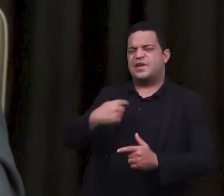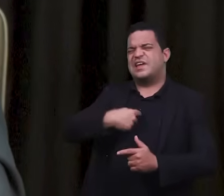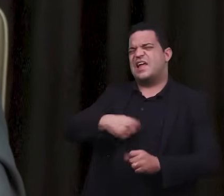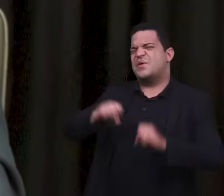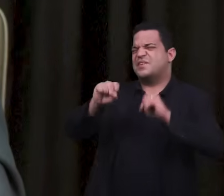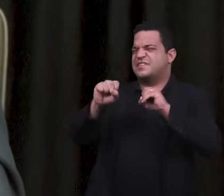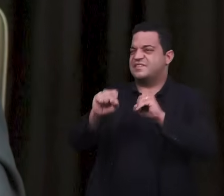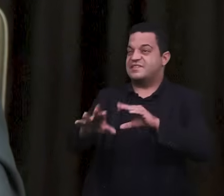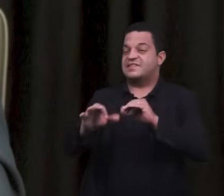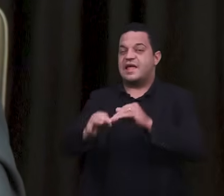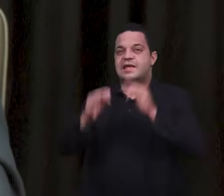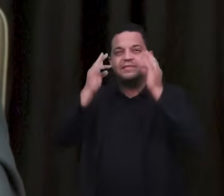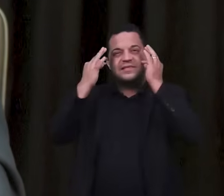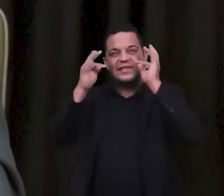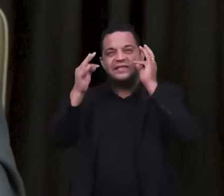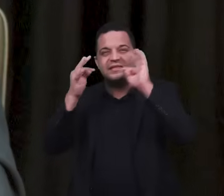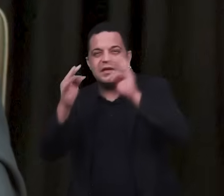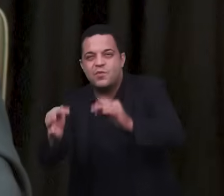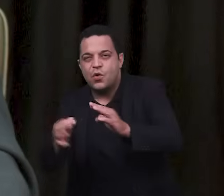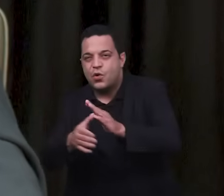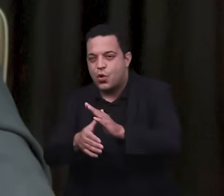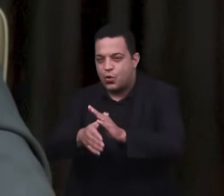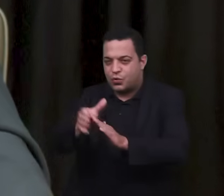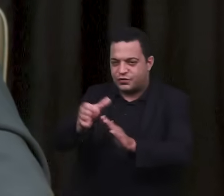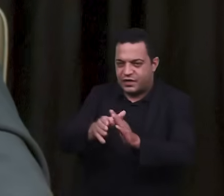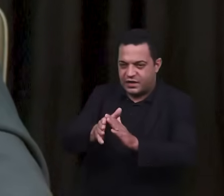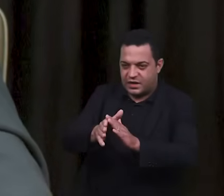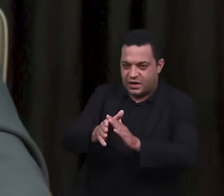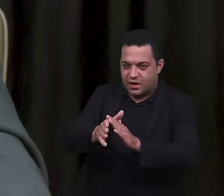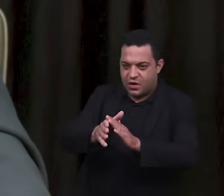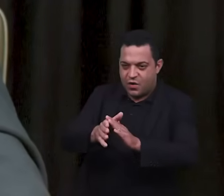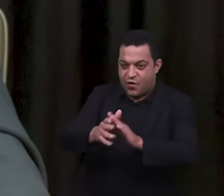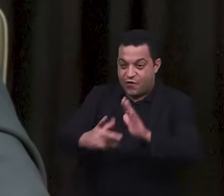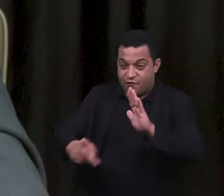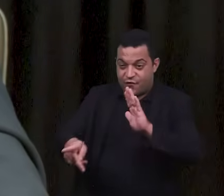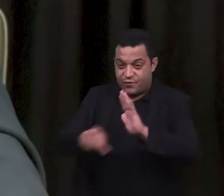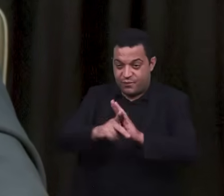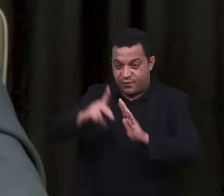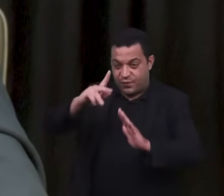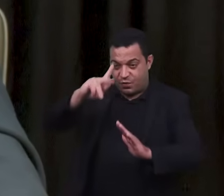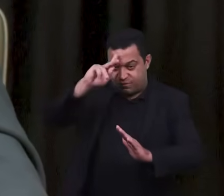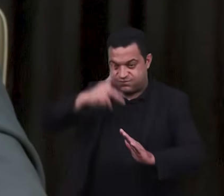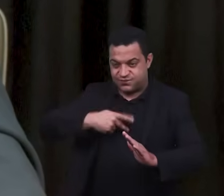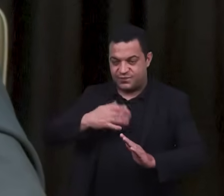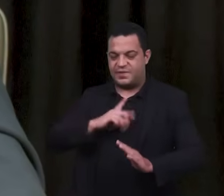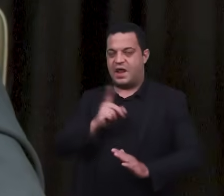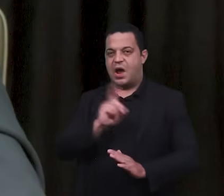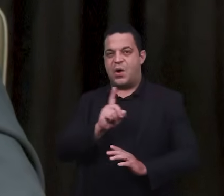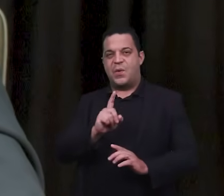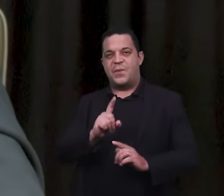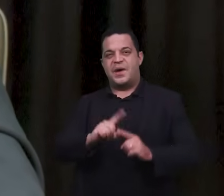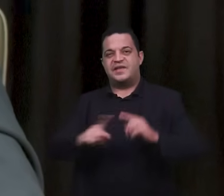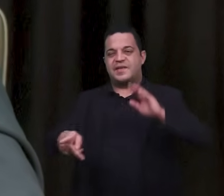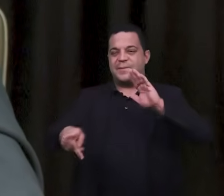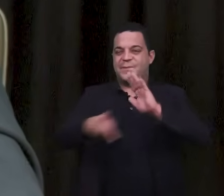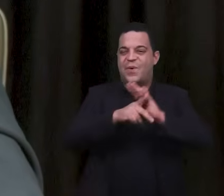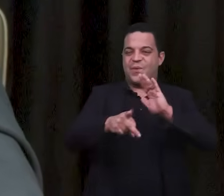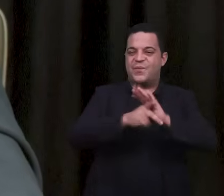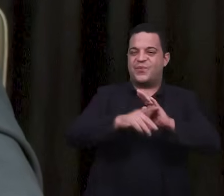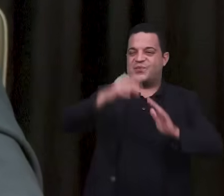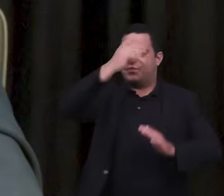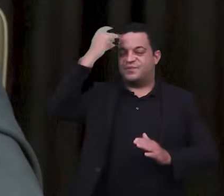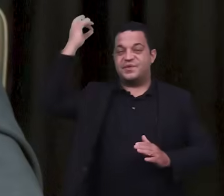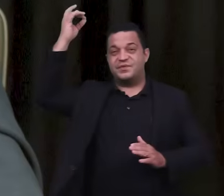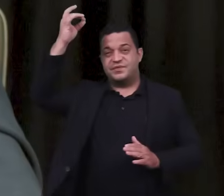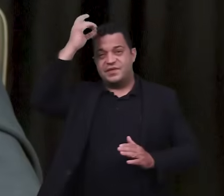tudo que recebestes e ouvistes e vistes, é algo que ele transmitiu para a igreja da parte do Senhor. Então isso é